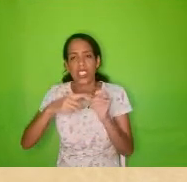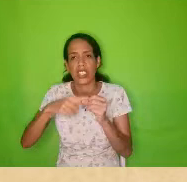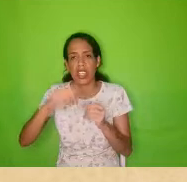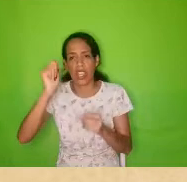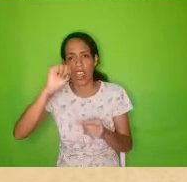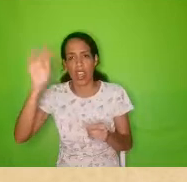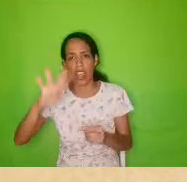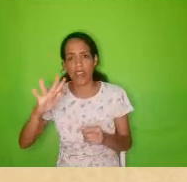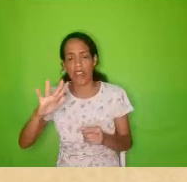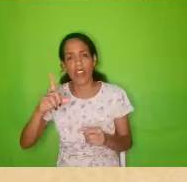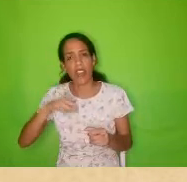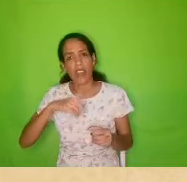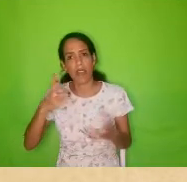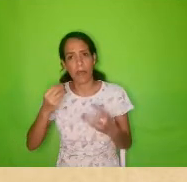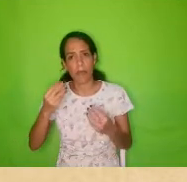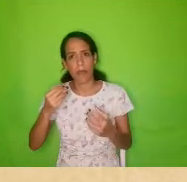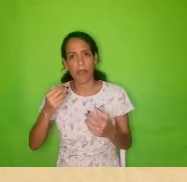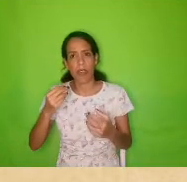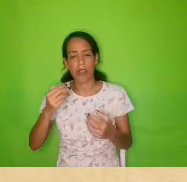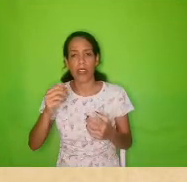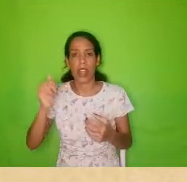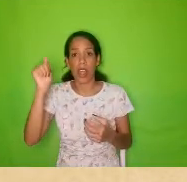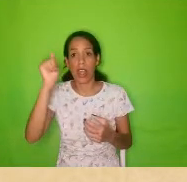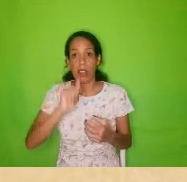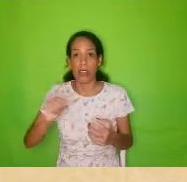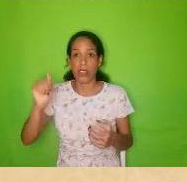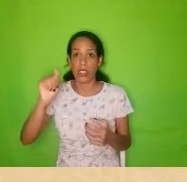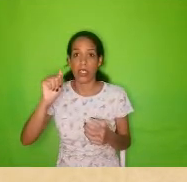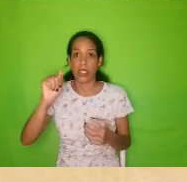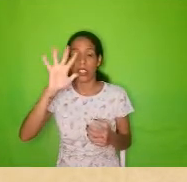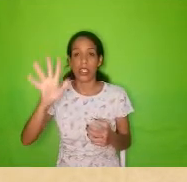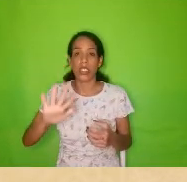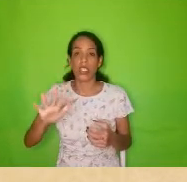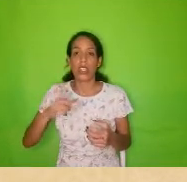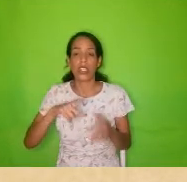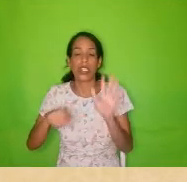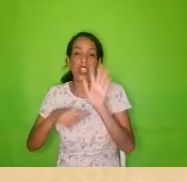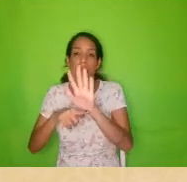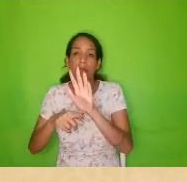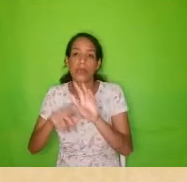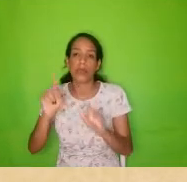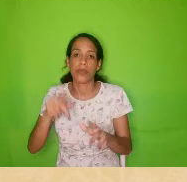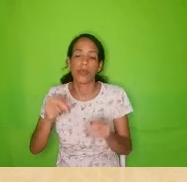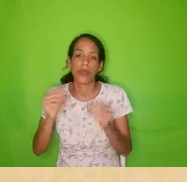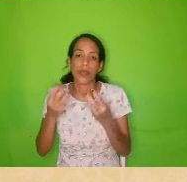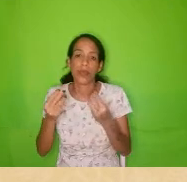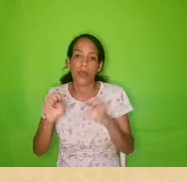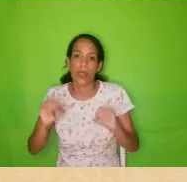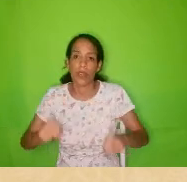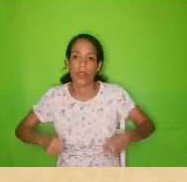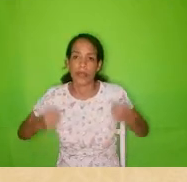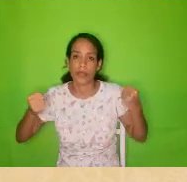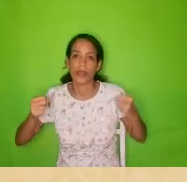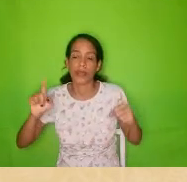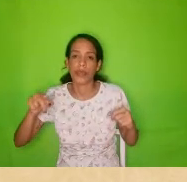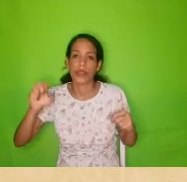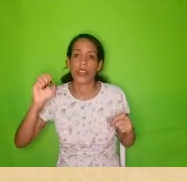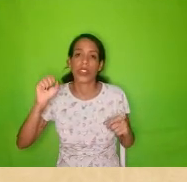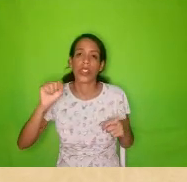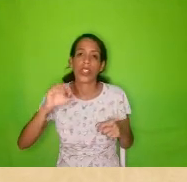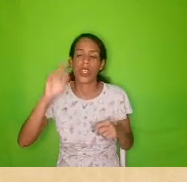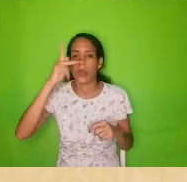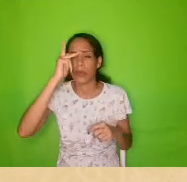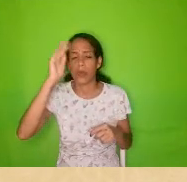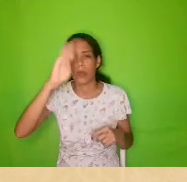Ocidental, por mais que a gente tenha uma representação cultural deles, né, muito forte na sociedade brasileira, né, quando a gente fala de